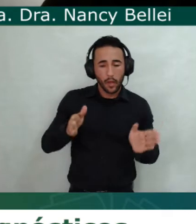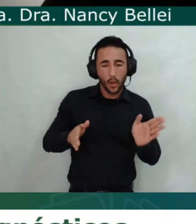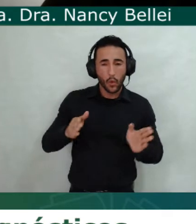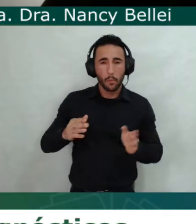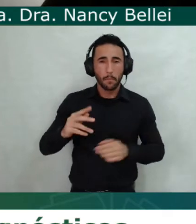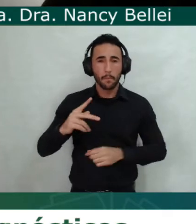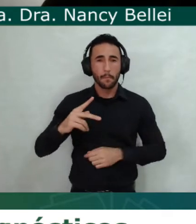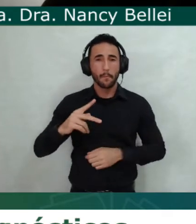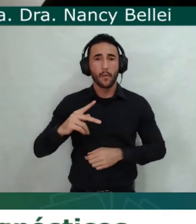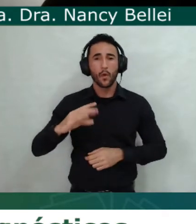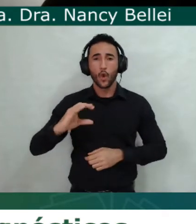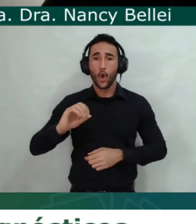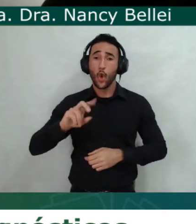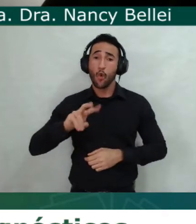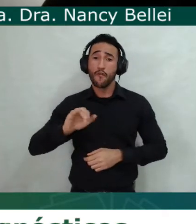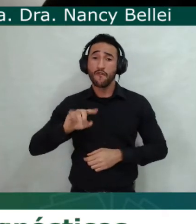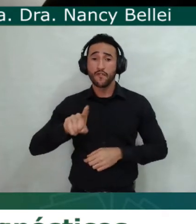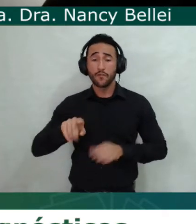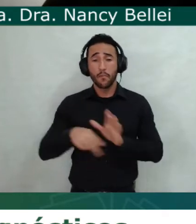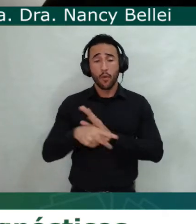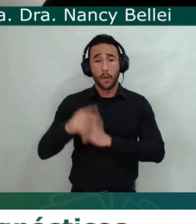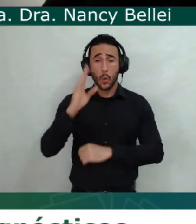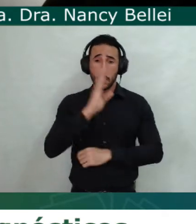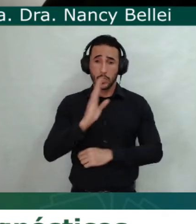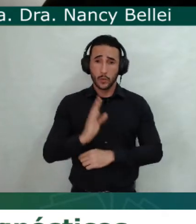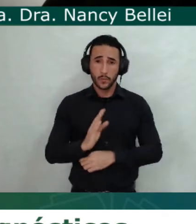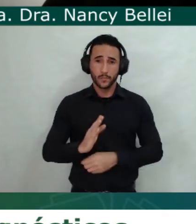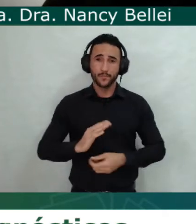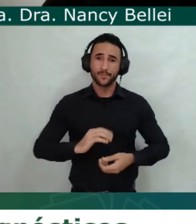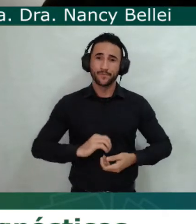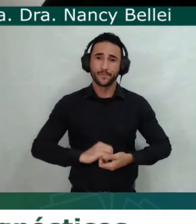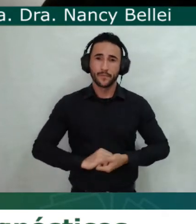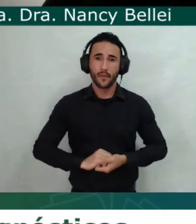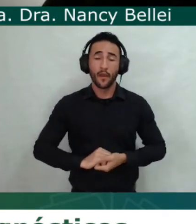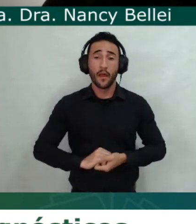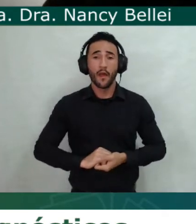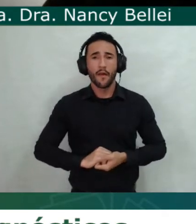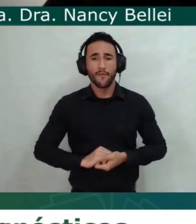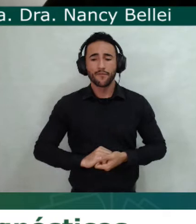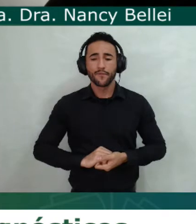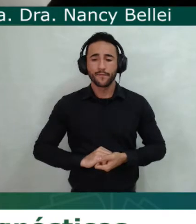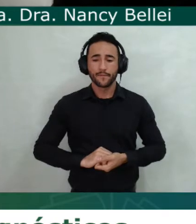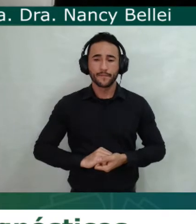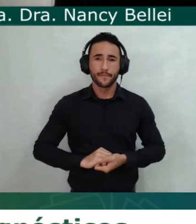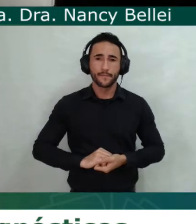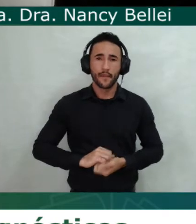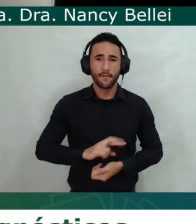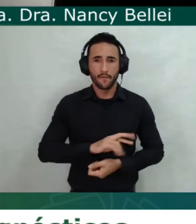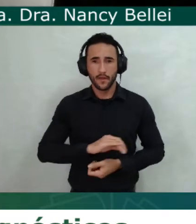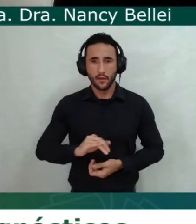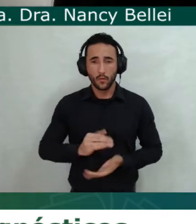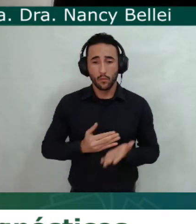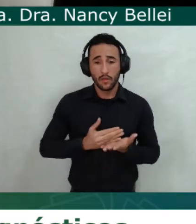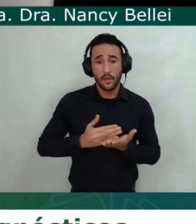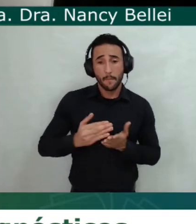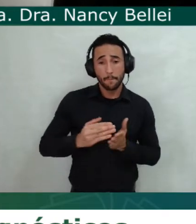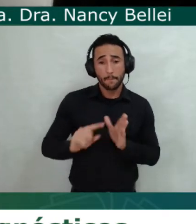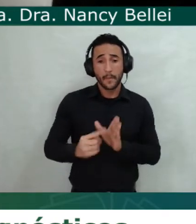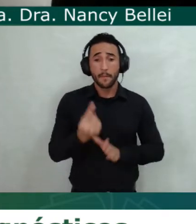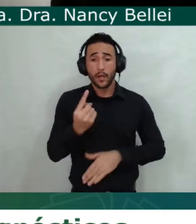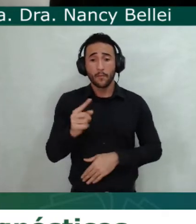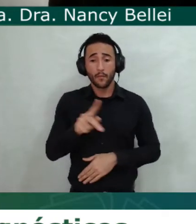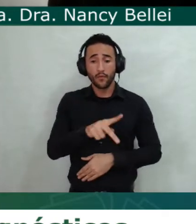dessa epidemia por Covid-19. Então, nós vamos iniciar, então, com a professora Nancy Belay, que